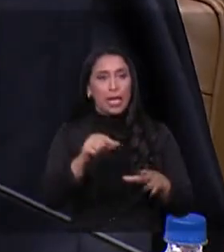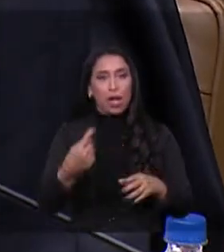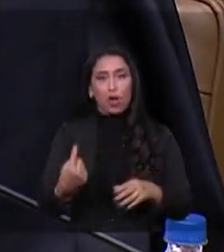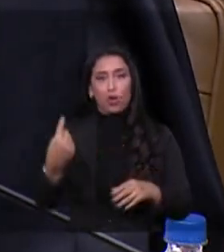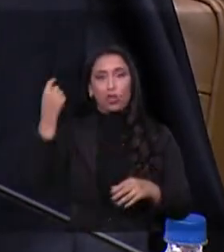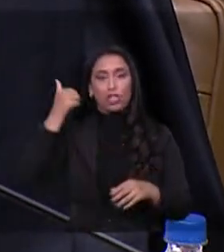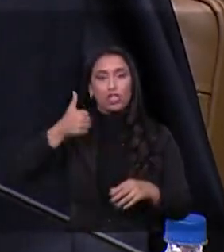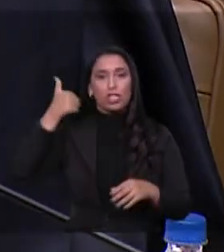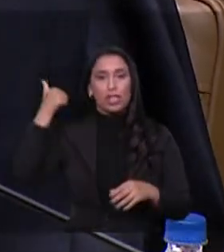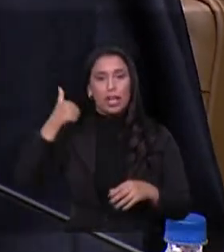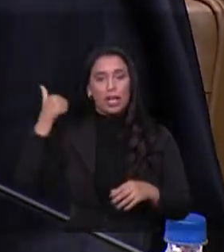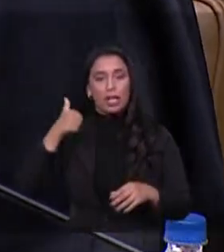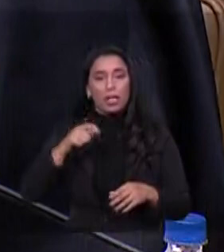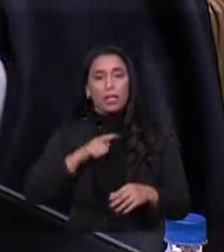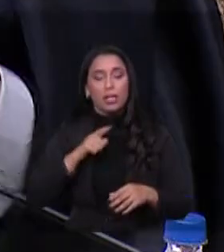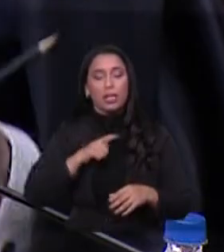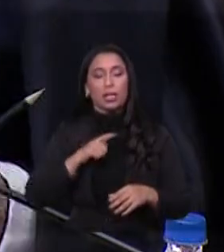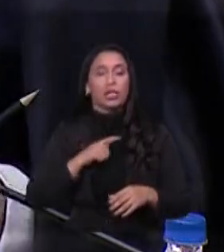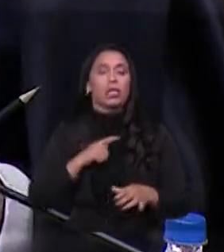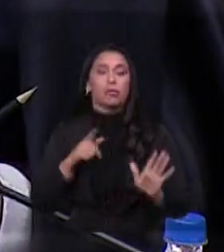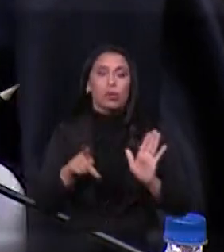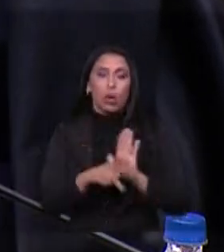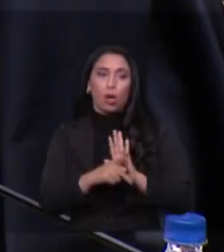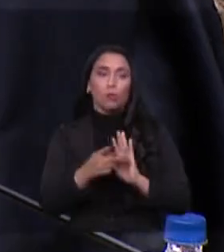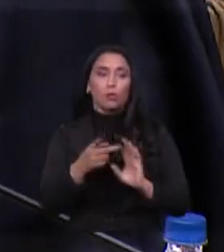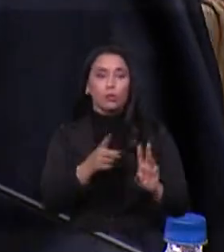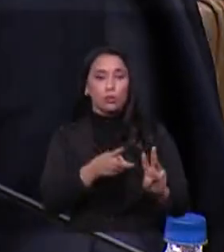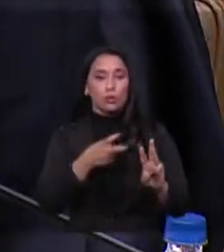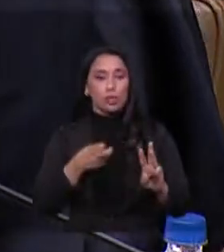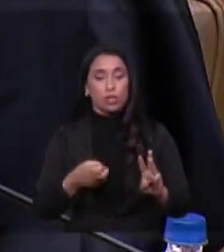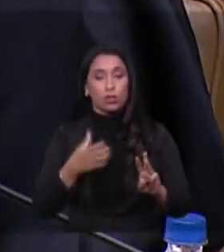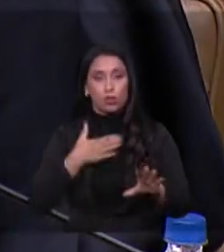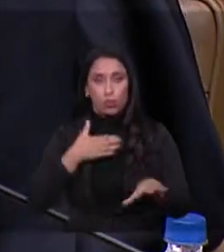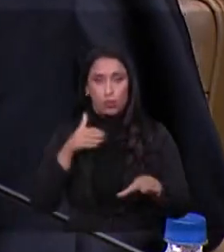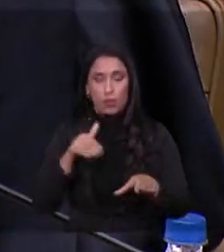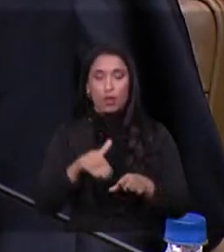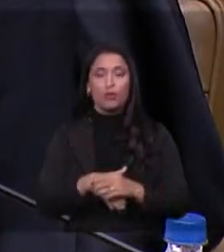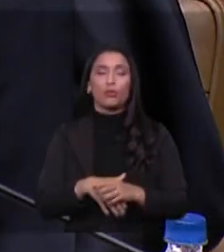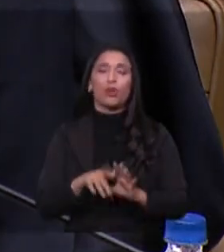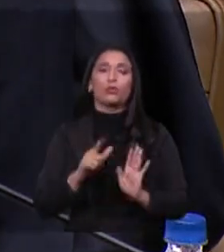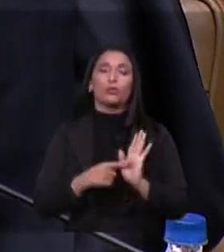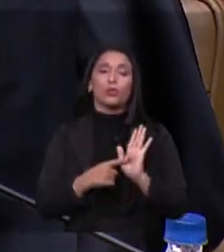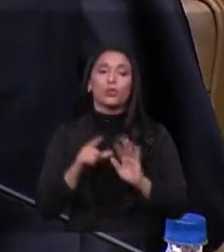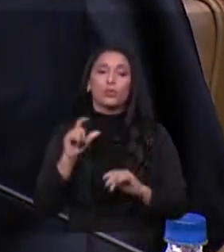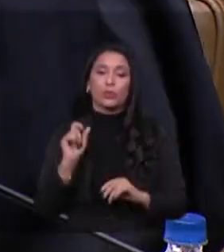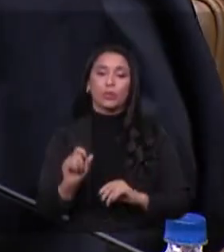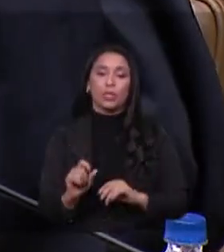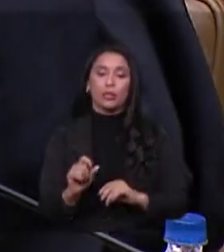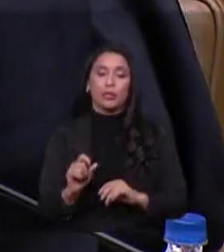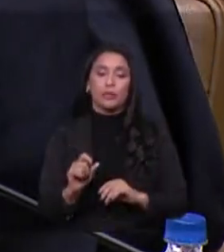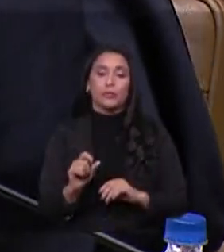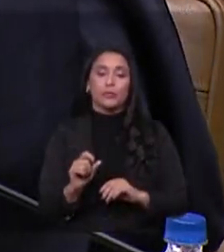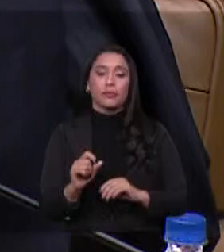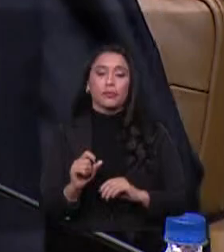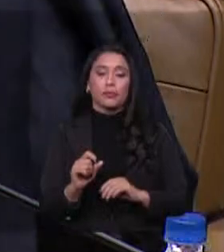luz da teoria do indigenato, é, no voto que proferimos, a condição